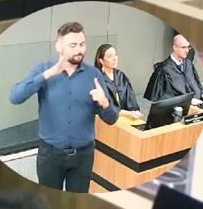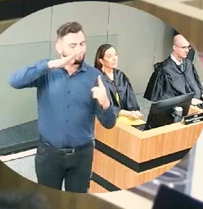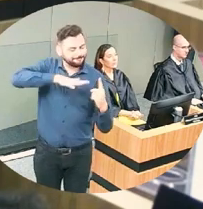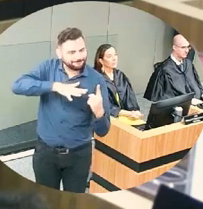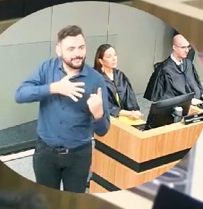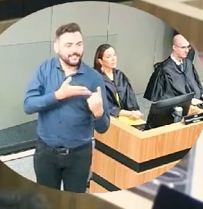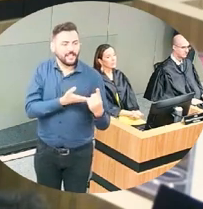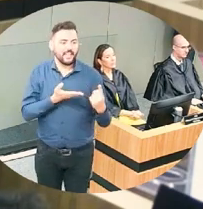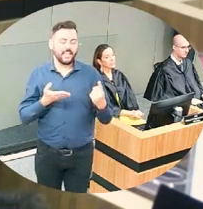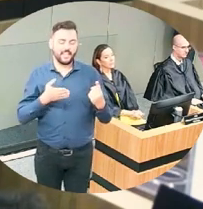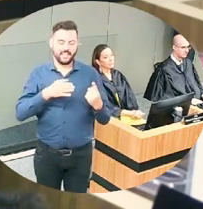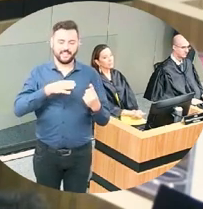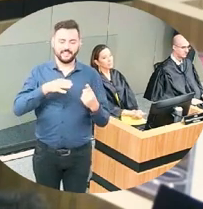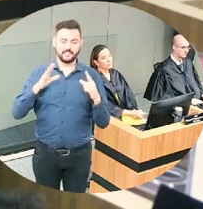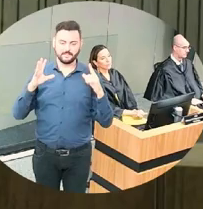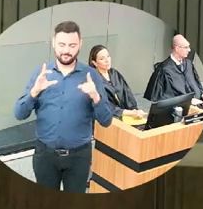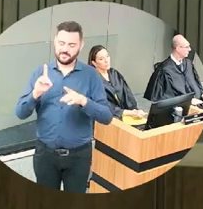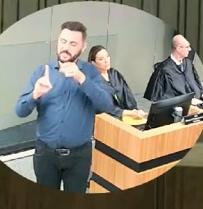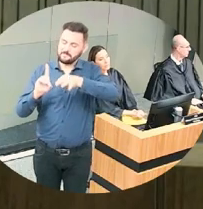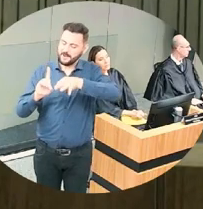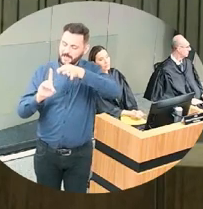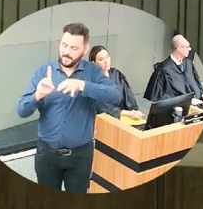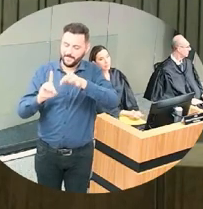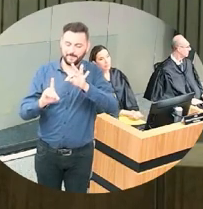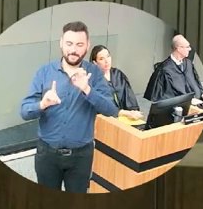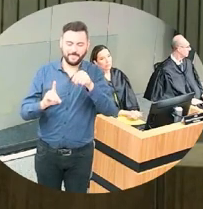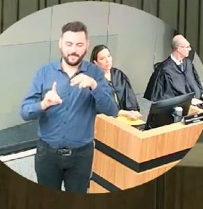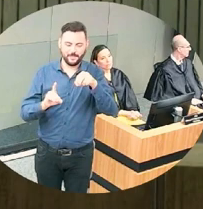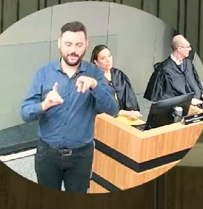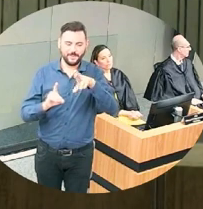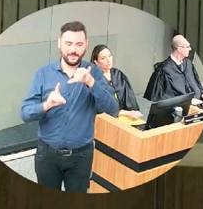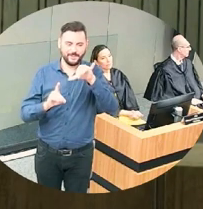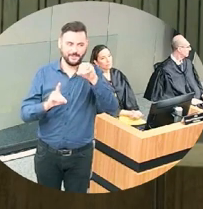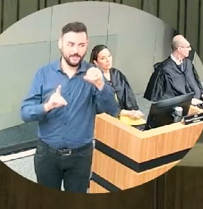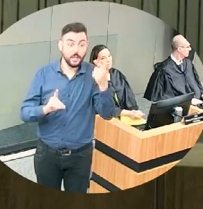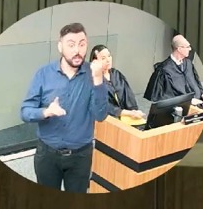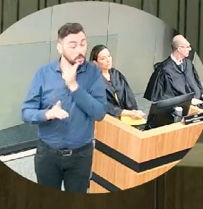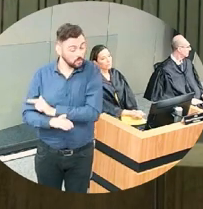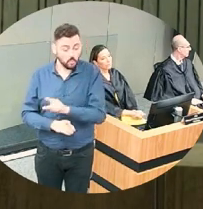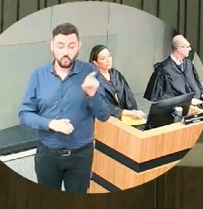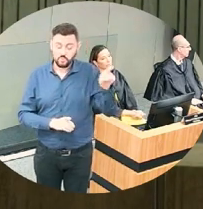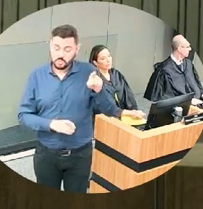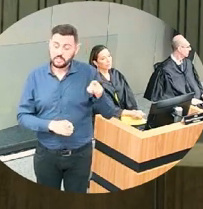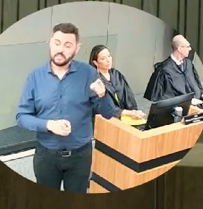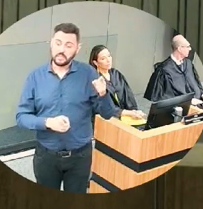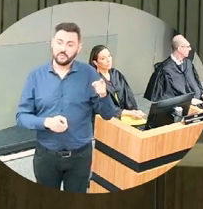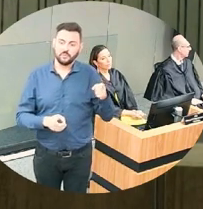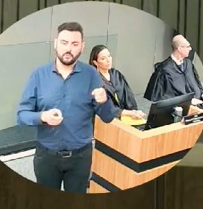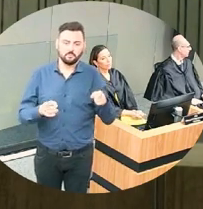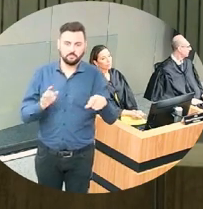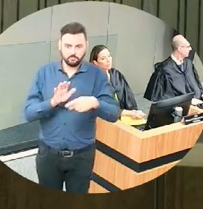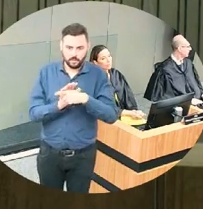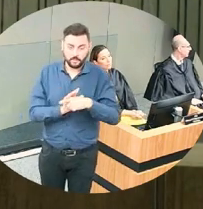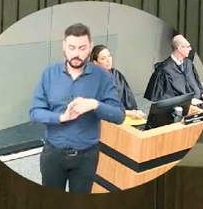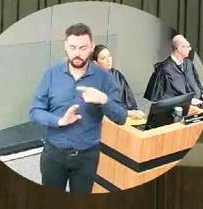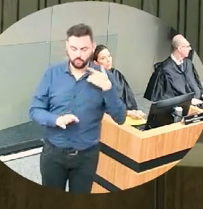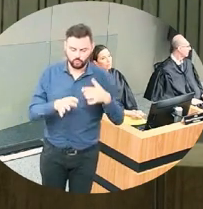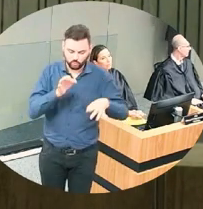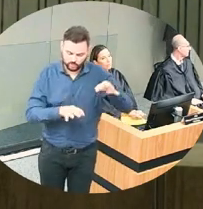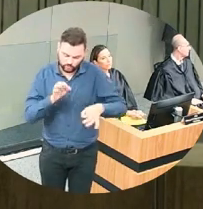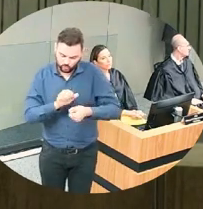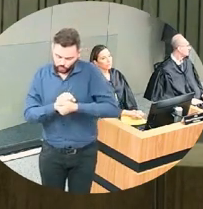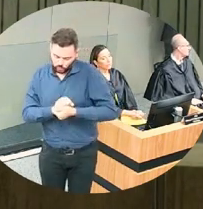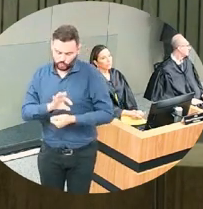Godói que num feito inédito inédito conseguiu através de cooperação judicial com o